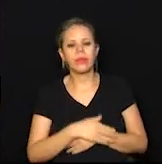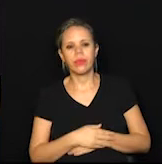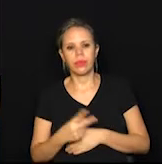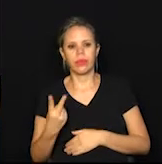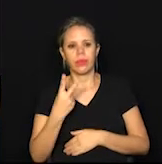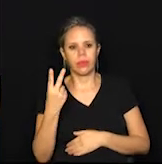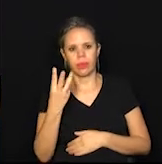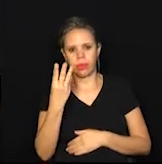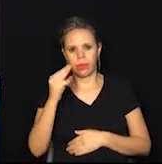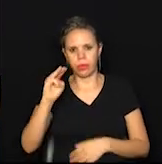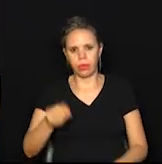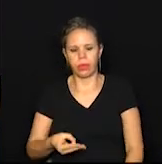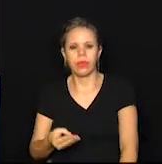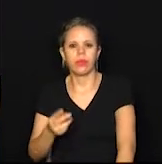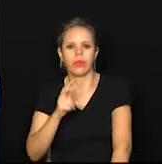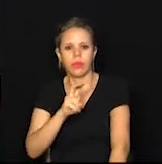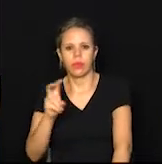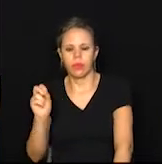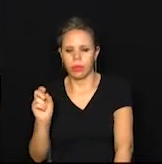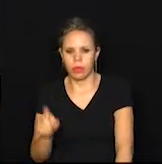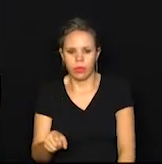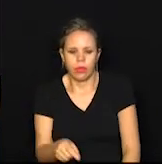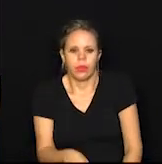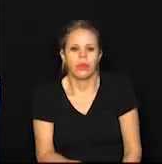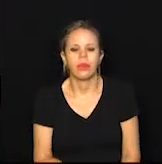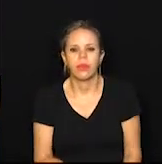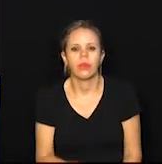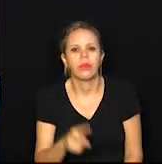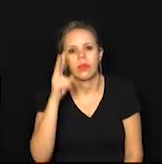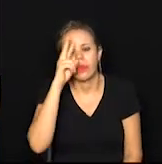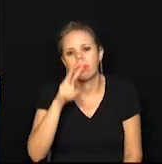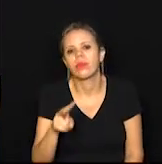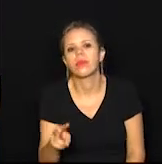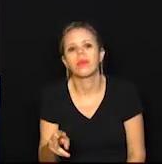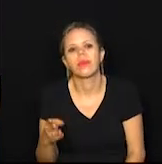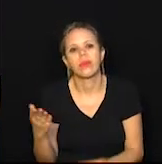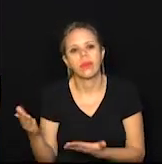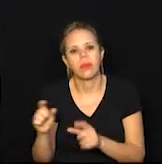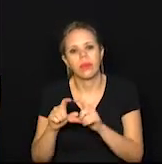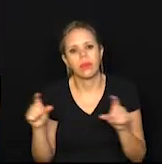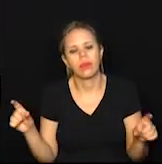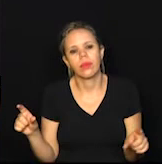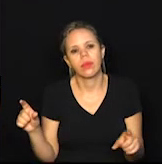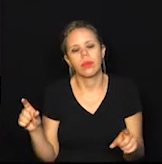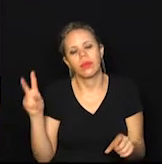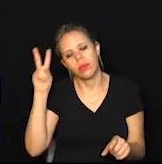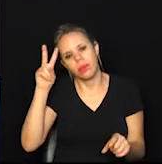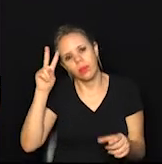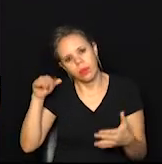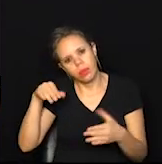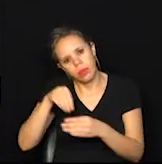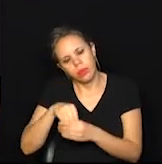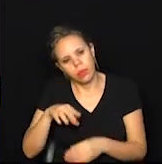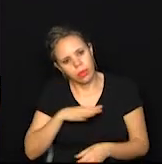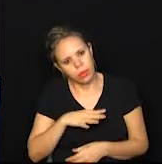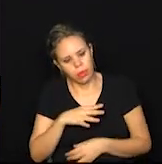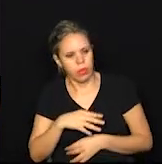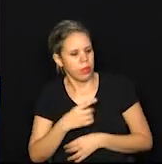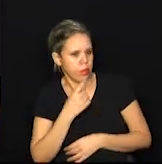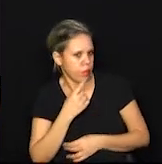de 3.500.000. Lembrando que o badminton ele tem um grande histórico aqui dentro da nossa